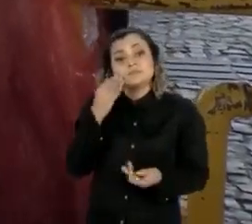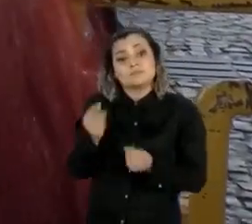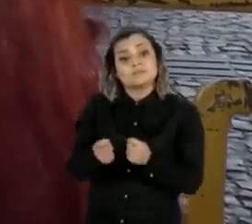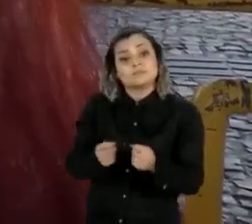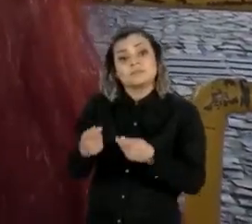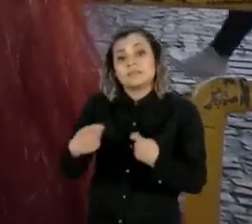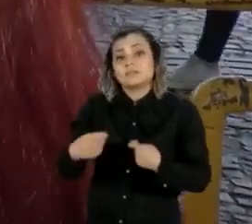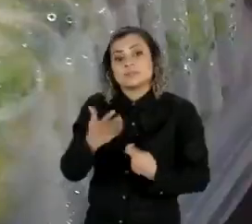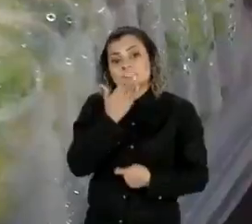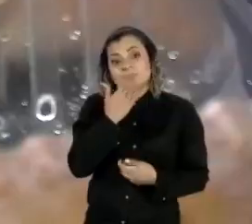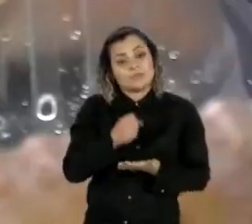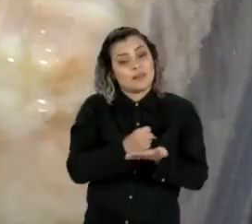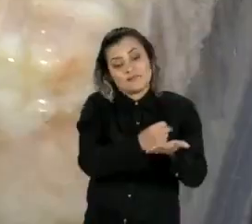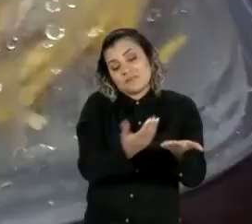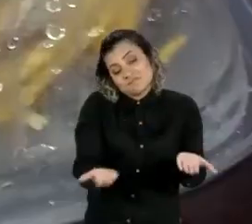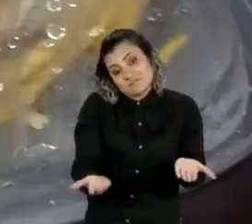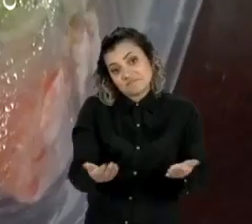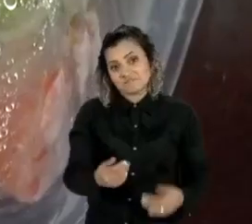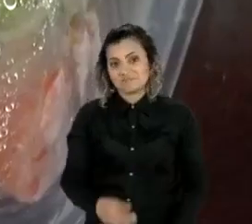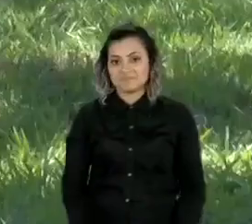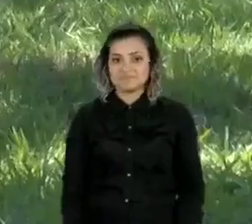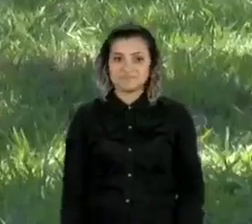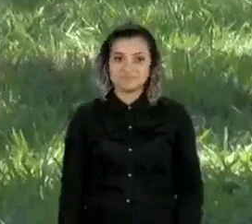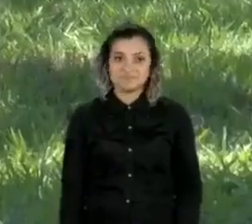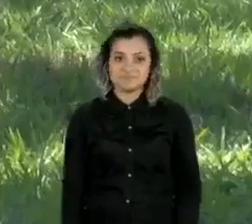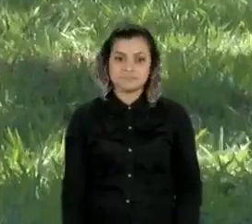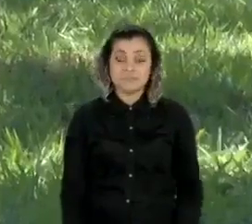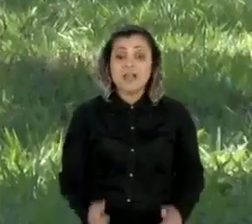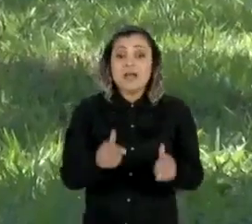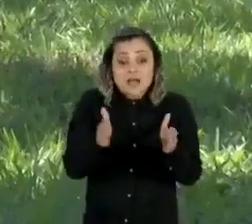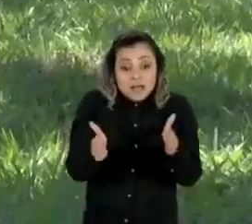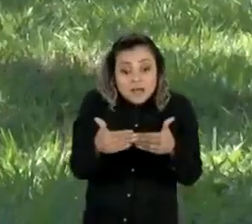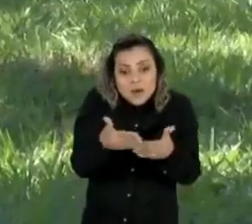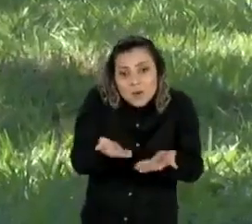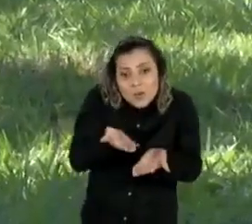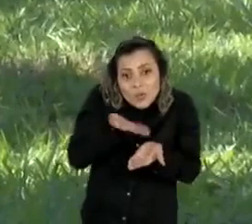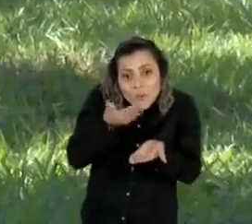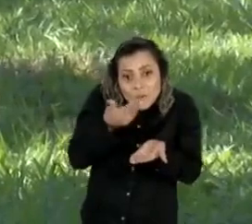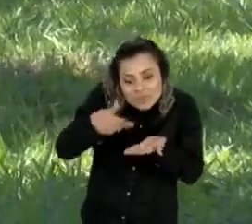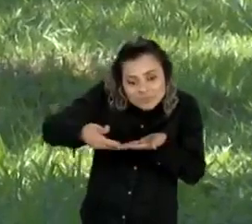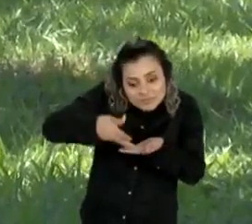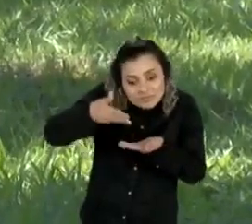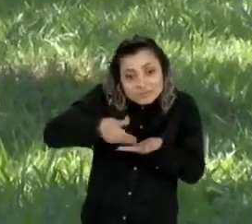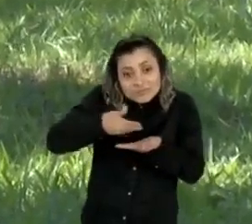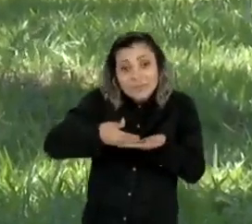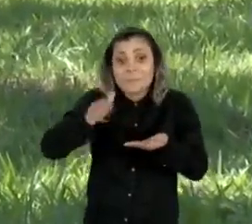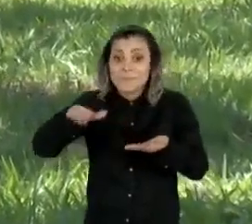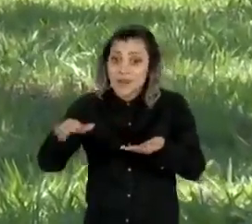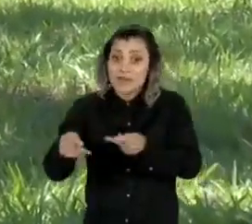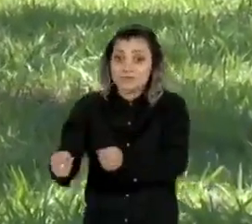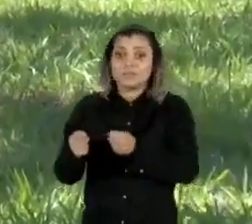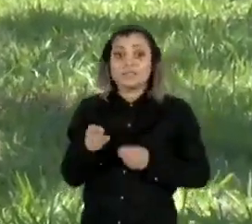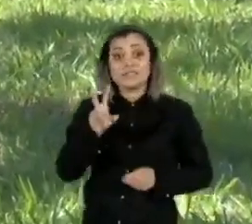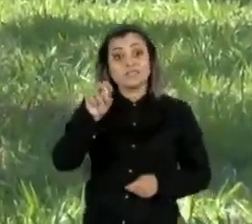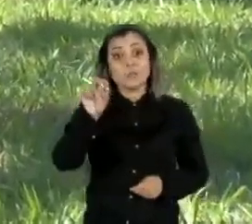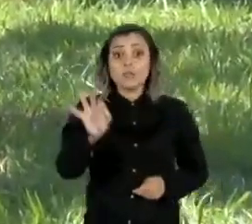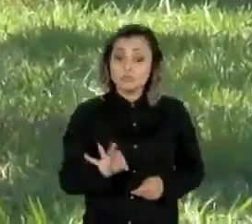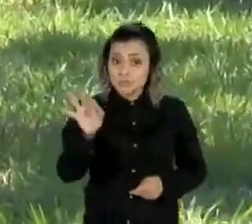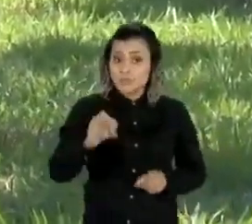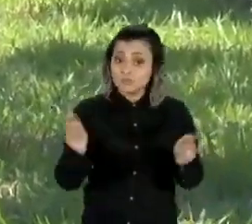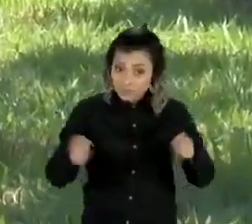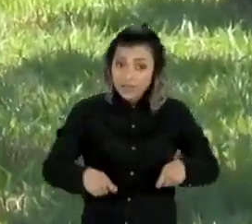e aí tem que amar, não tem jeito. A marmita pode reduzir os custos com alimentação em até